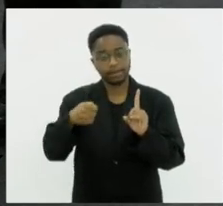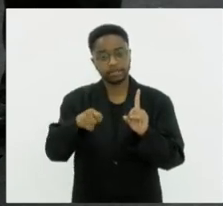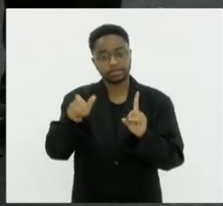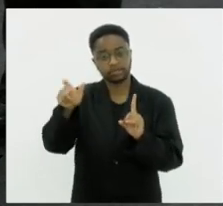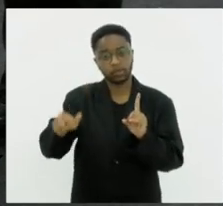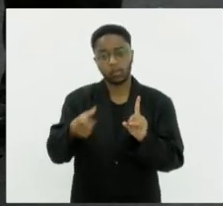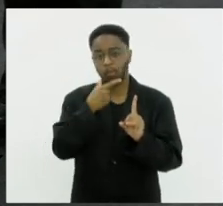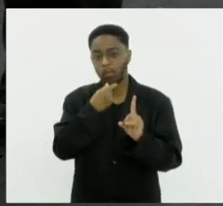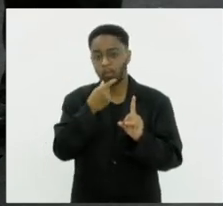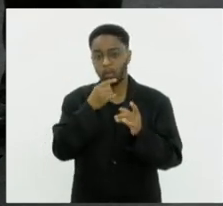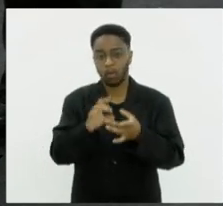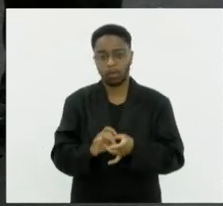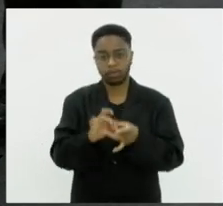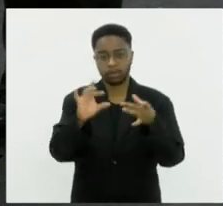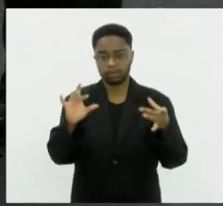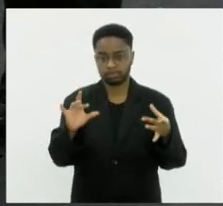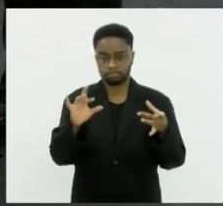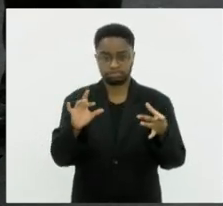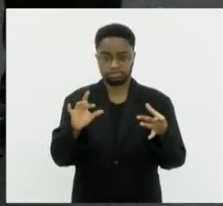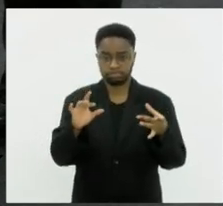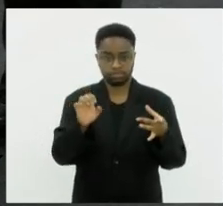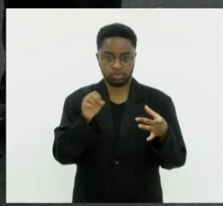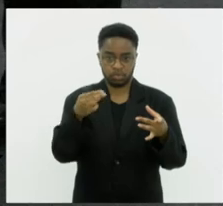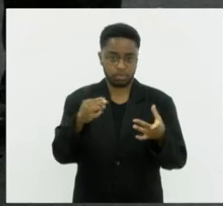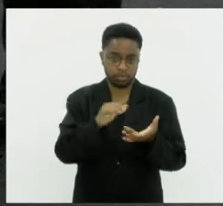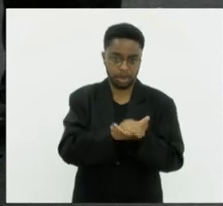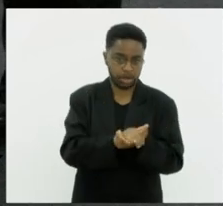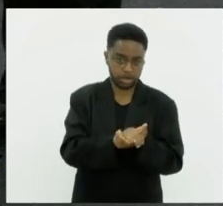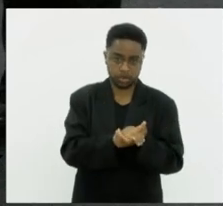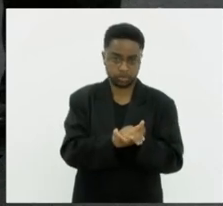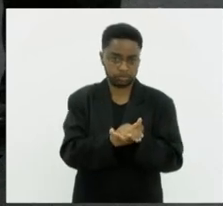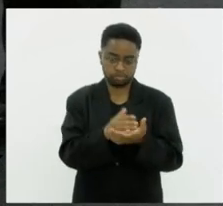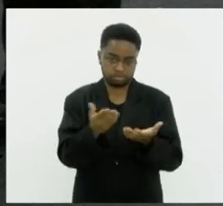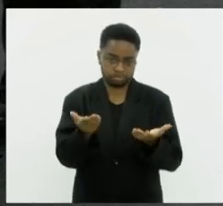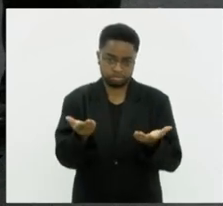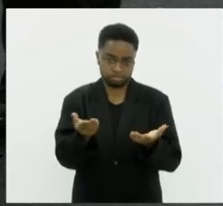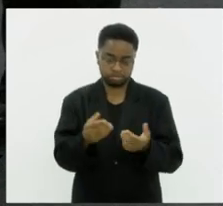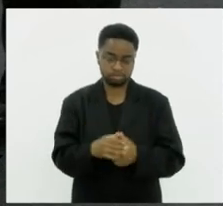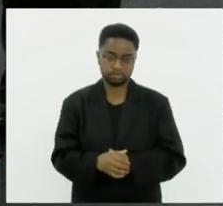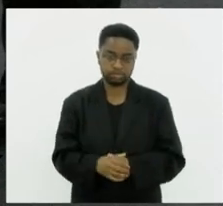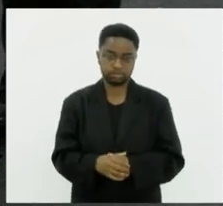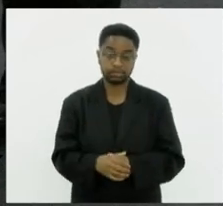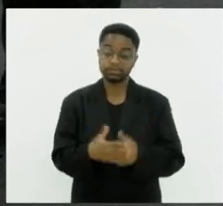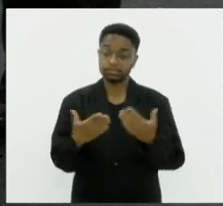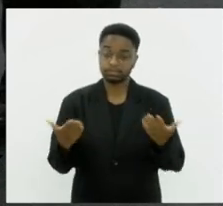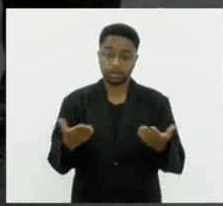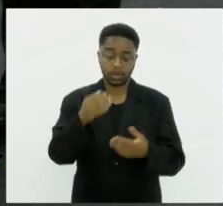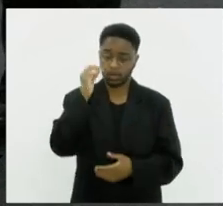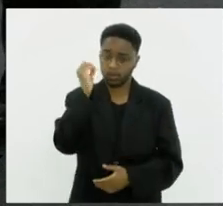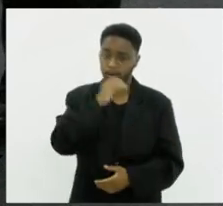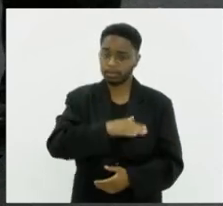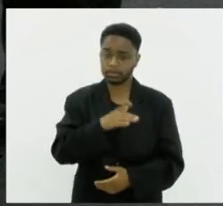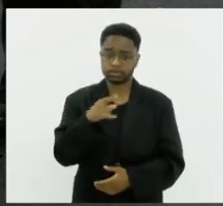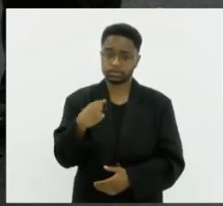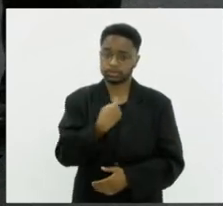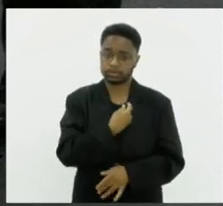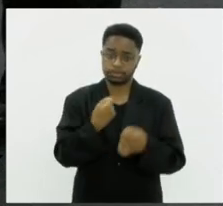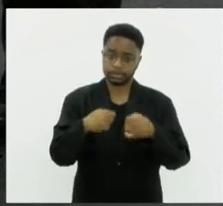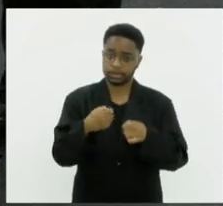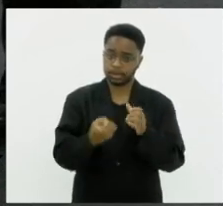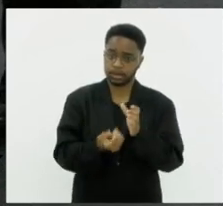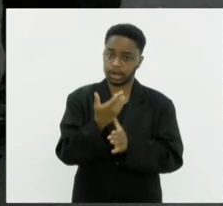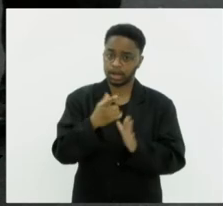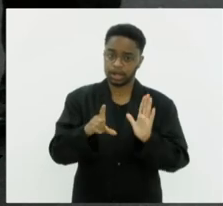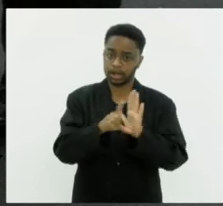de autorização do seu companheiro, enfim, do seu marido. Então, é escandaloso a gente ter que legislar sobre